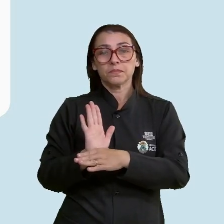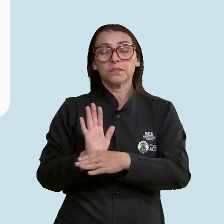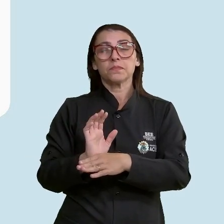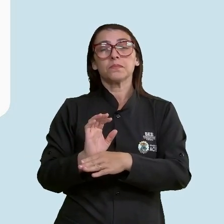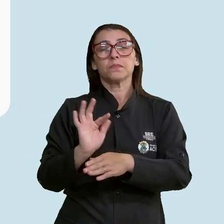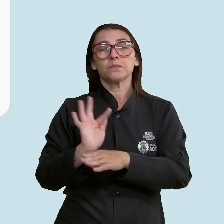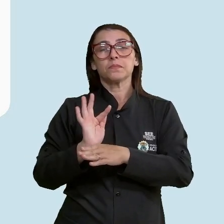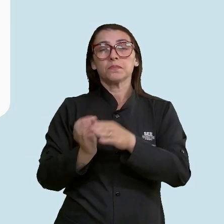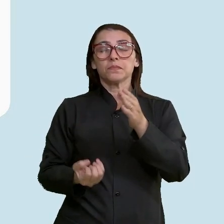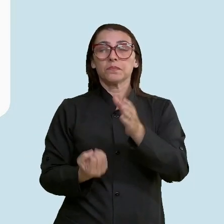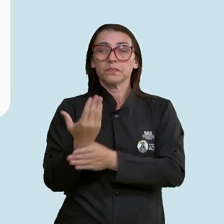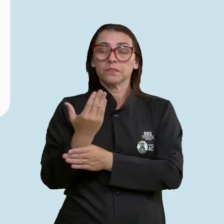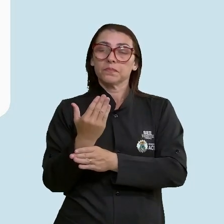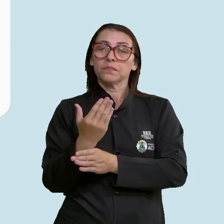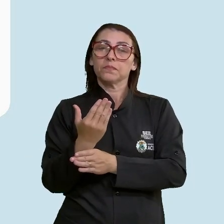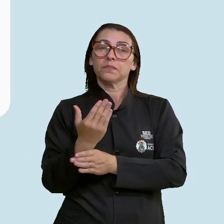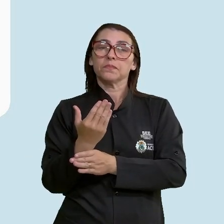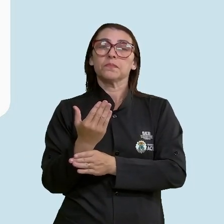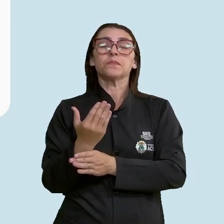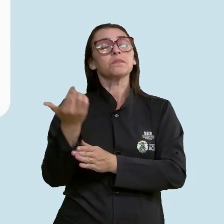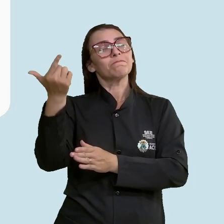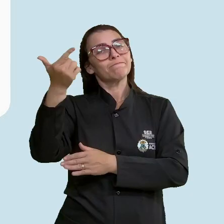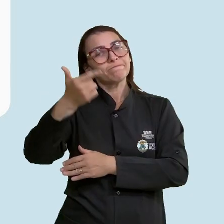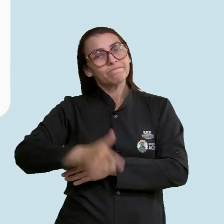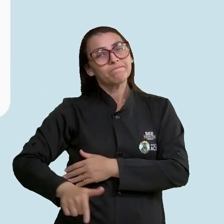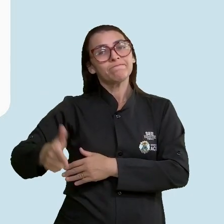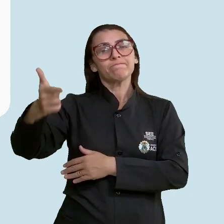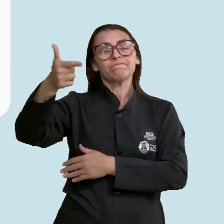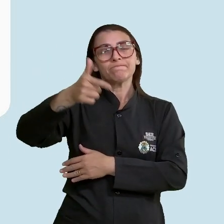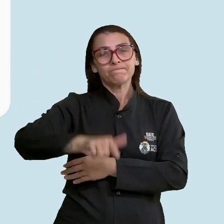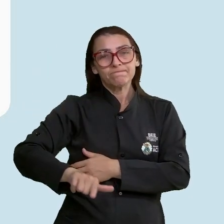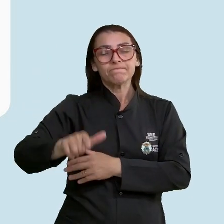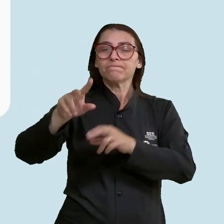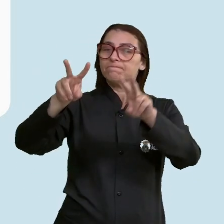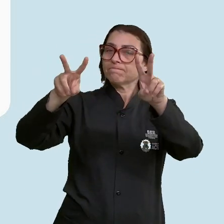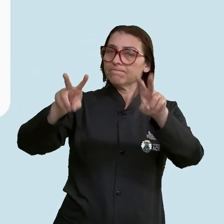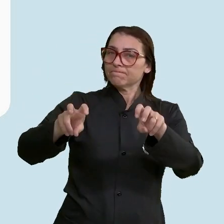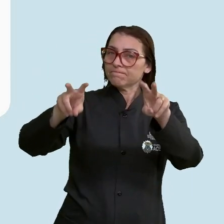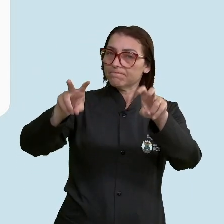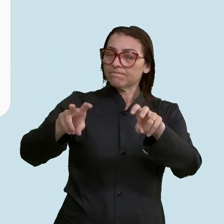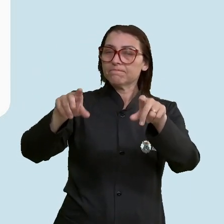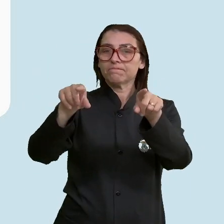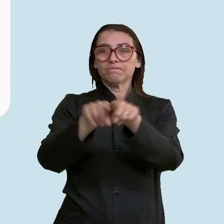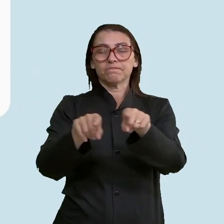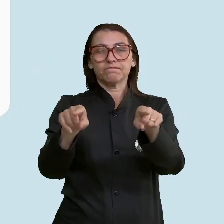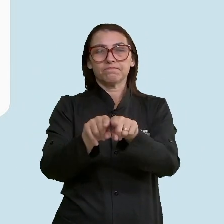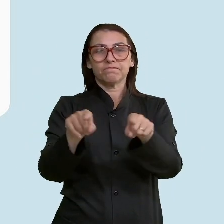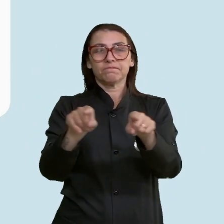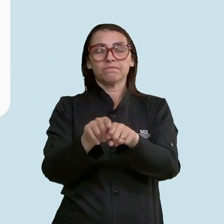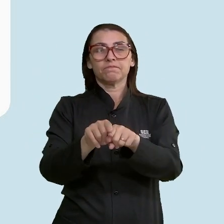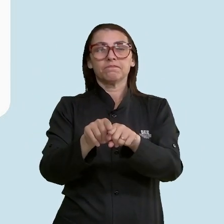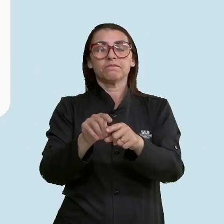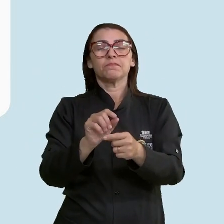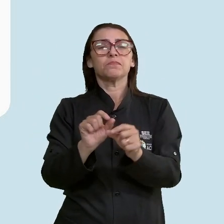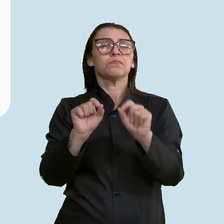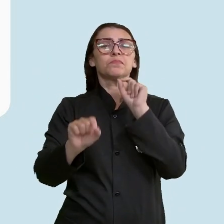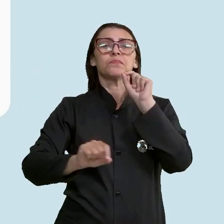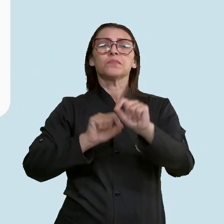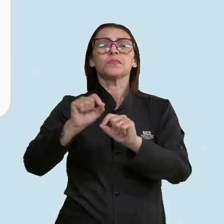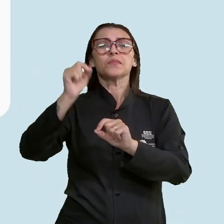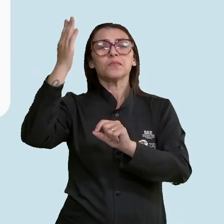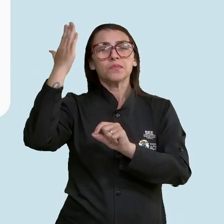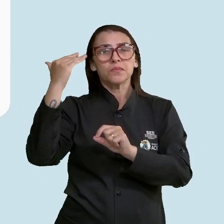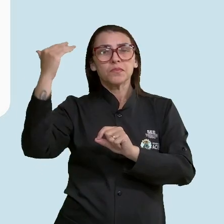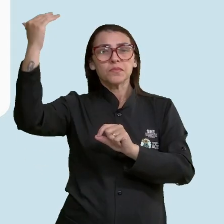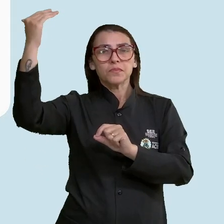produzidos em massa, com fórmulas repetitivas e temas previsíveis, visando o quê? O